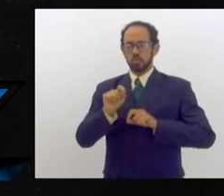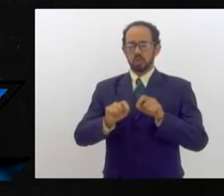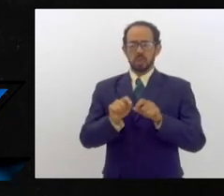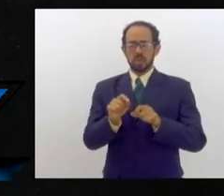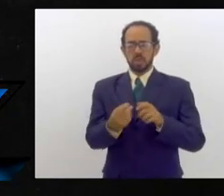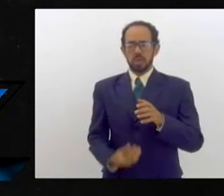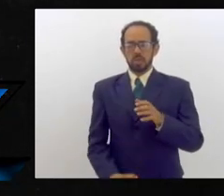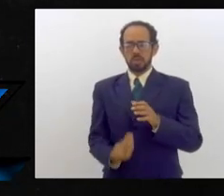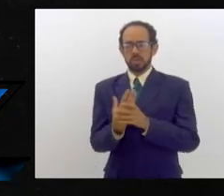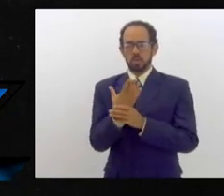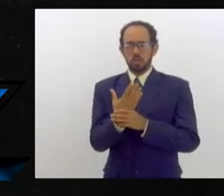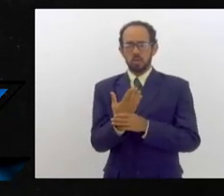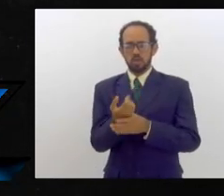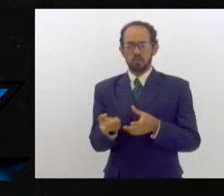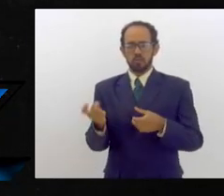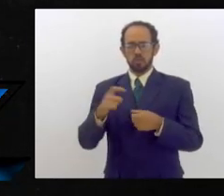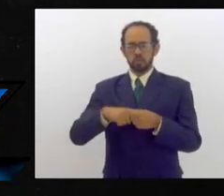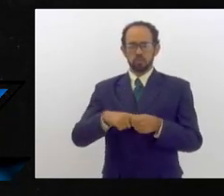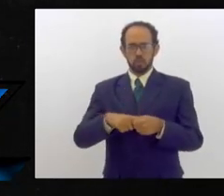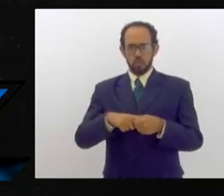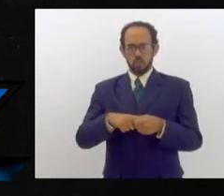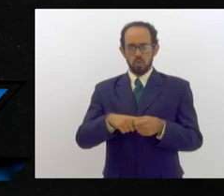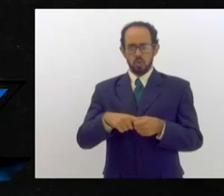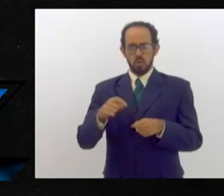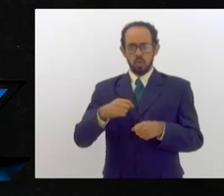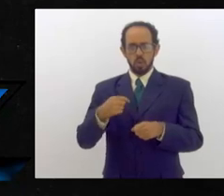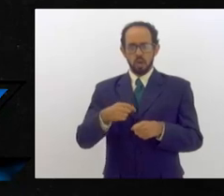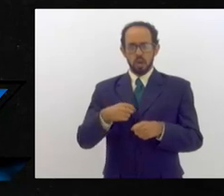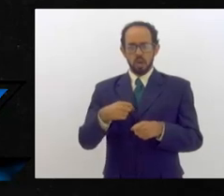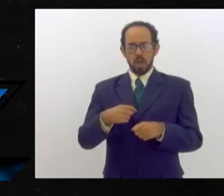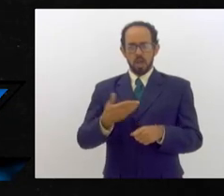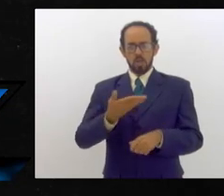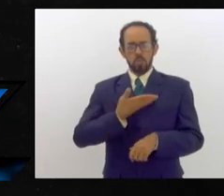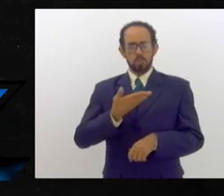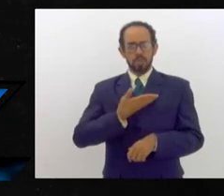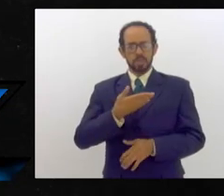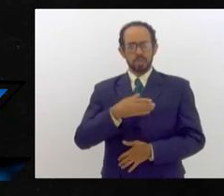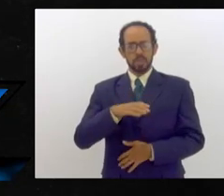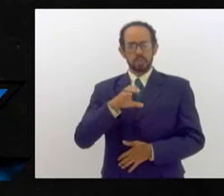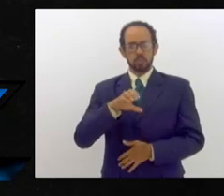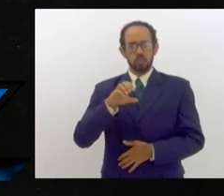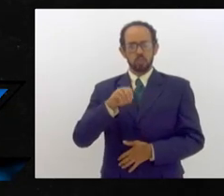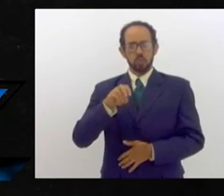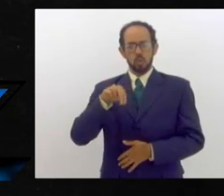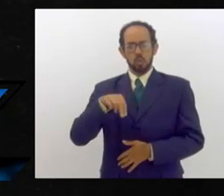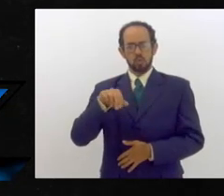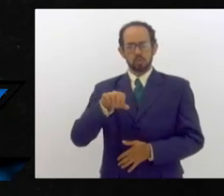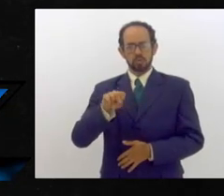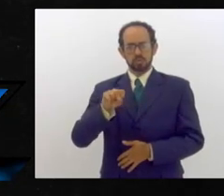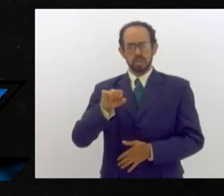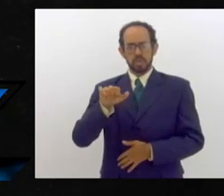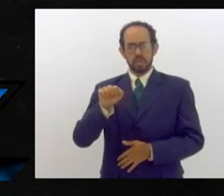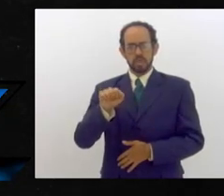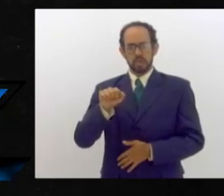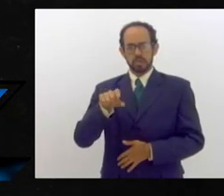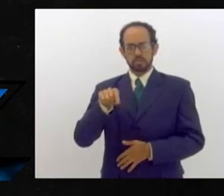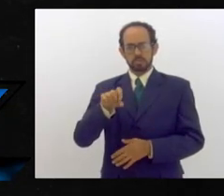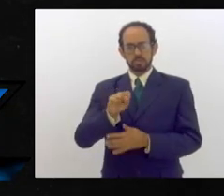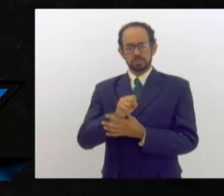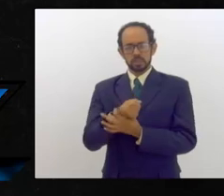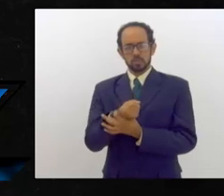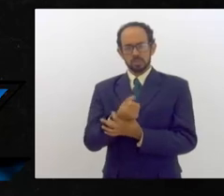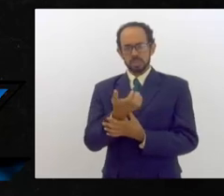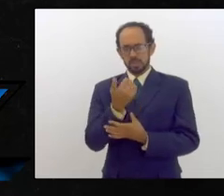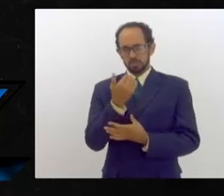e retomou minha companheira Marina o consea o Conselho Nacional de segurança alimentar e